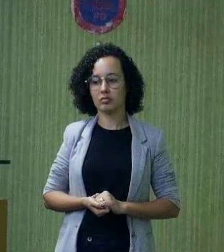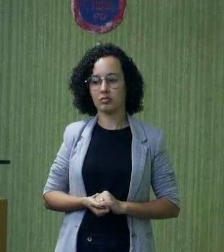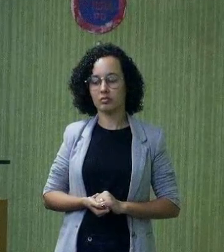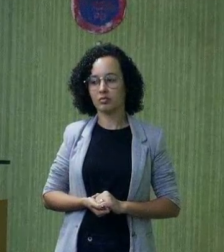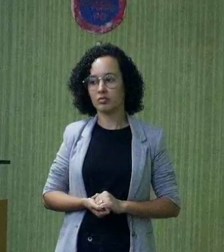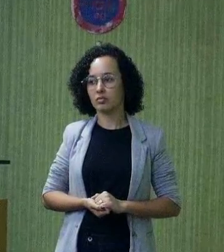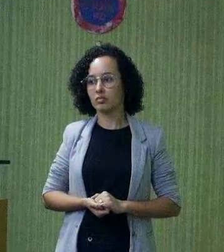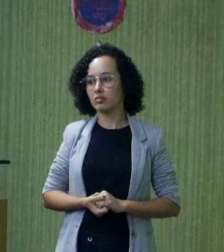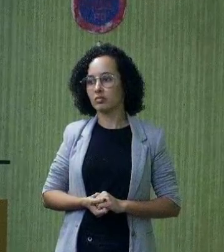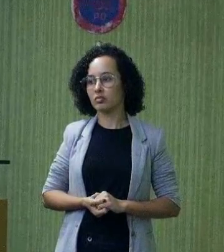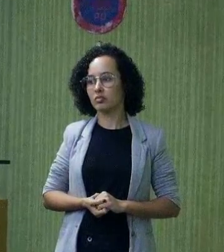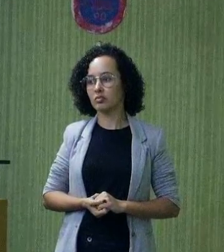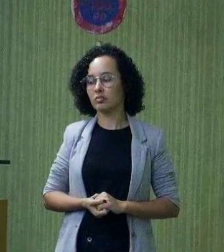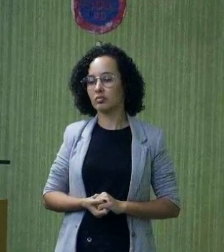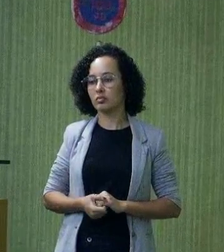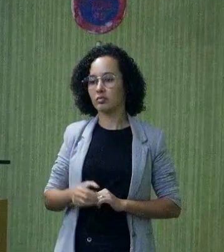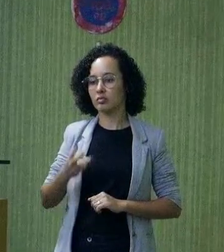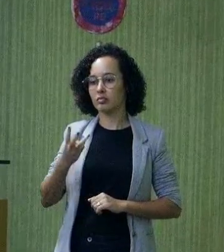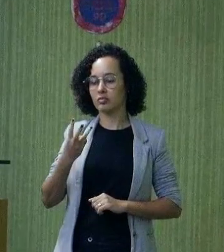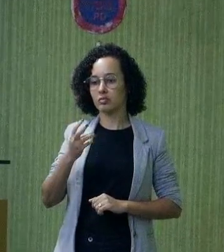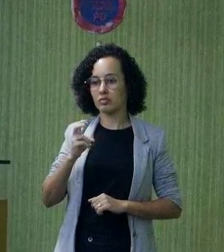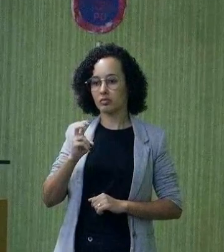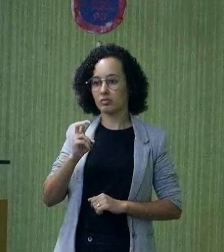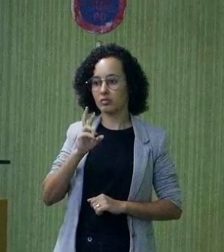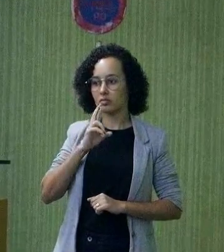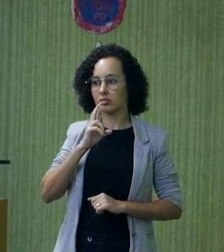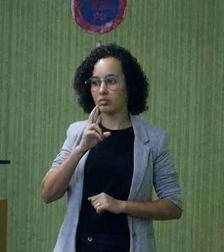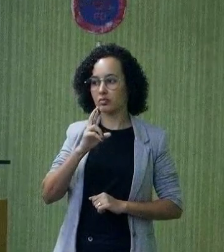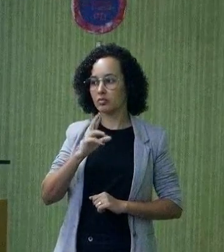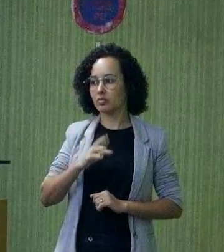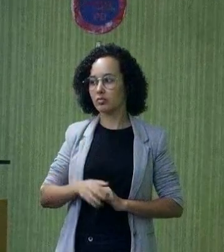ser 35 respostas mais